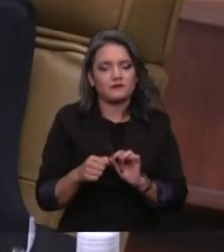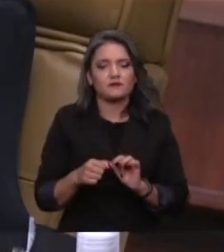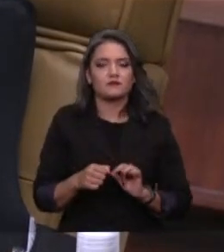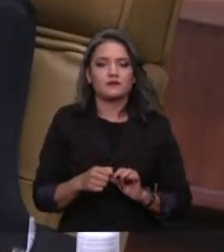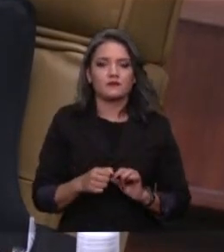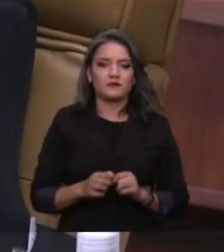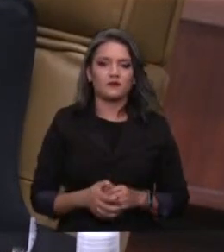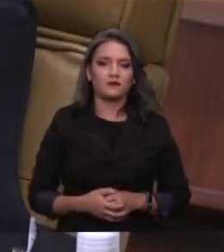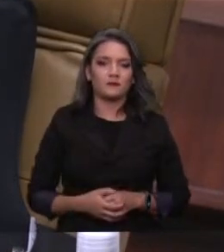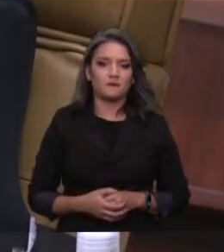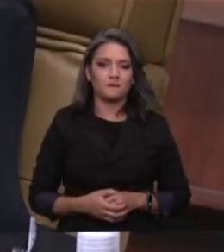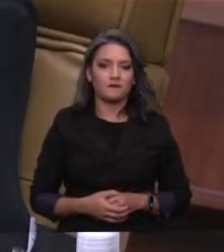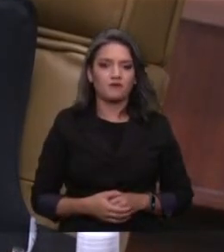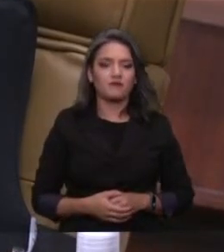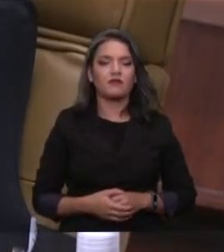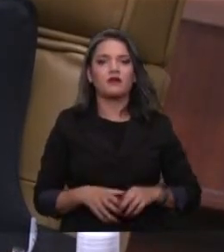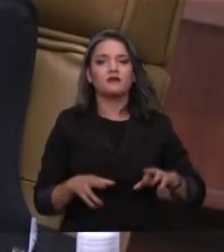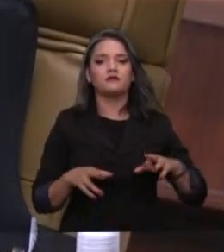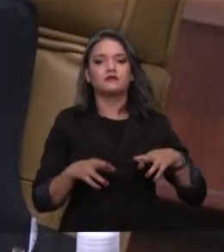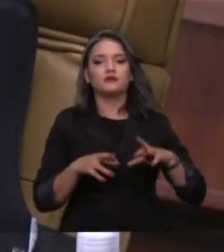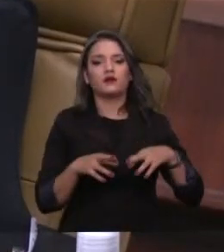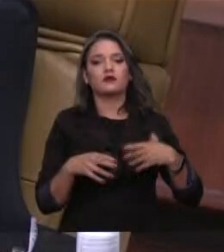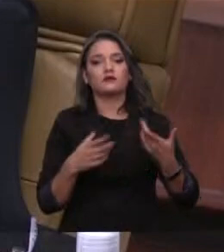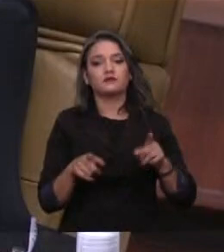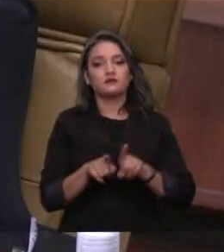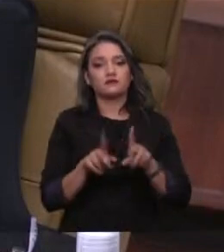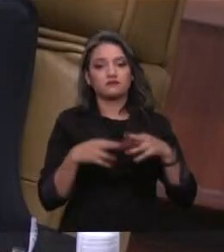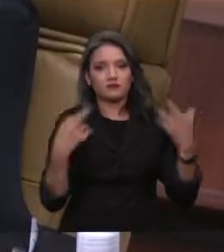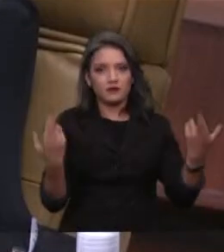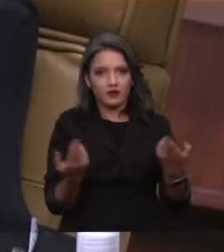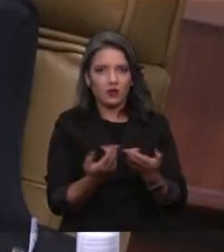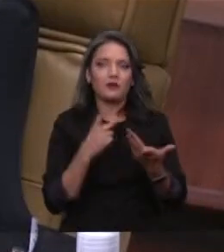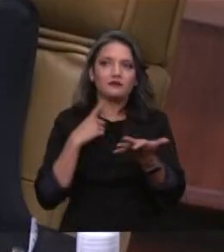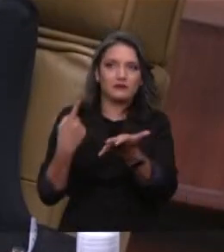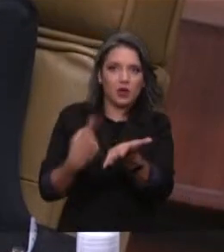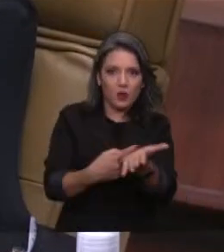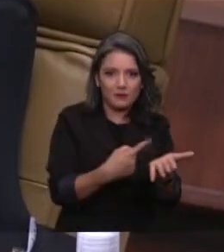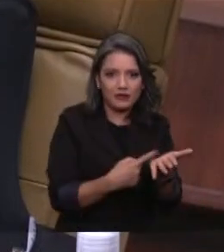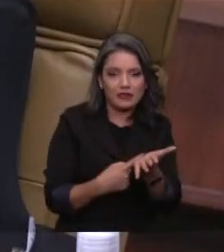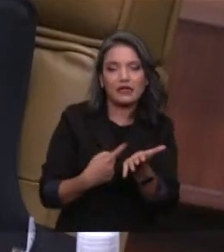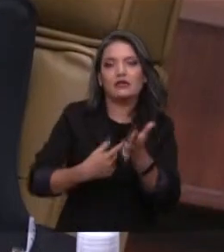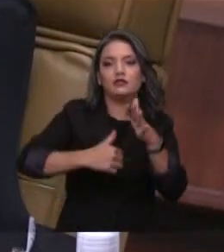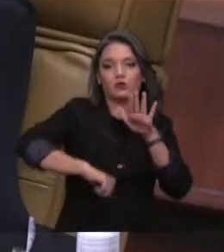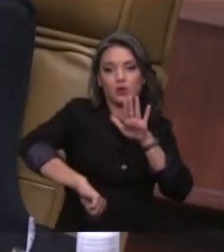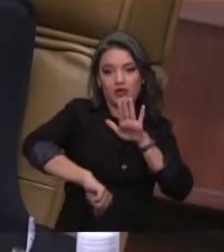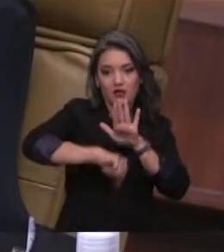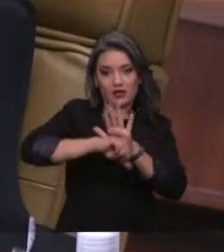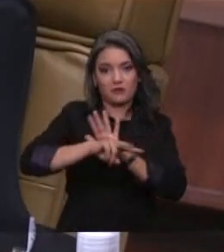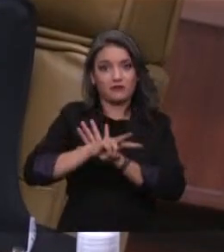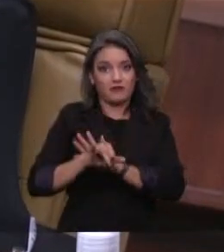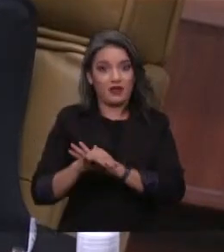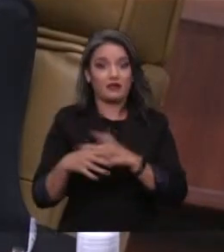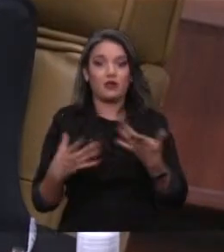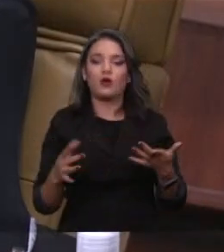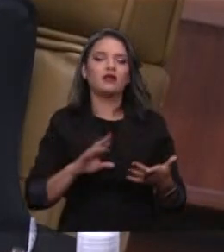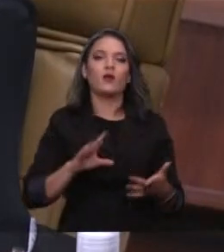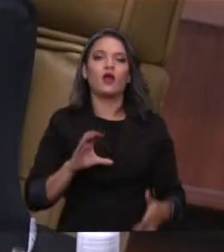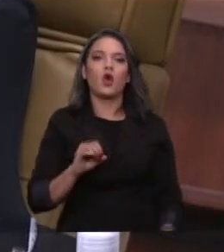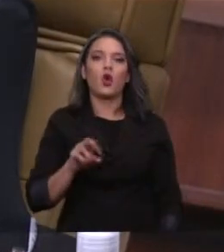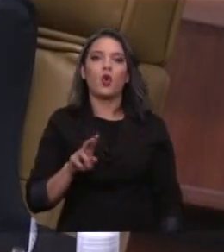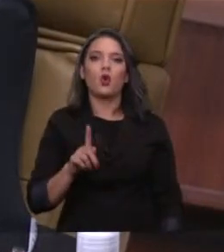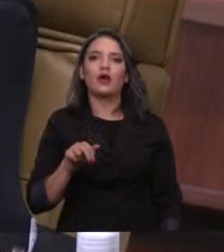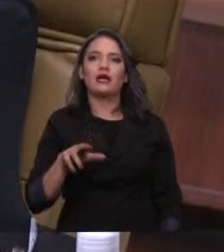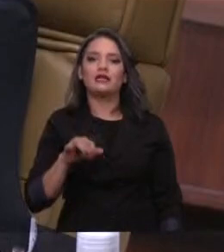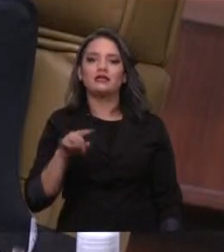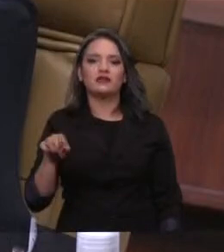a ciente e voluntária reunião de algumas pessoas para a prática de determinados crimes. Então, não é organização